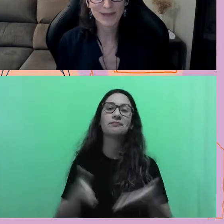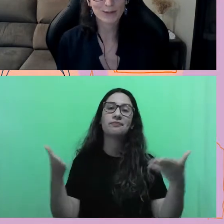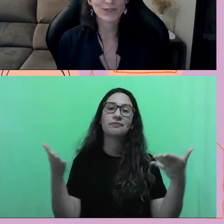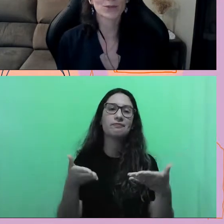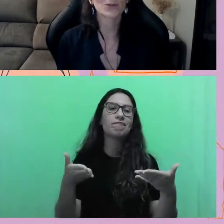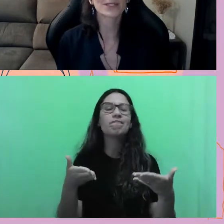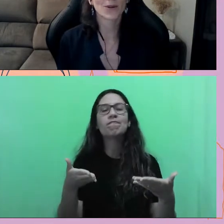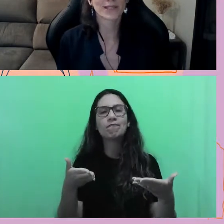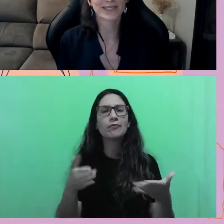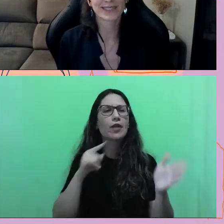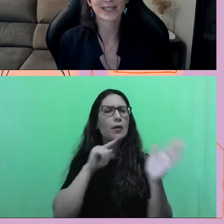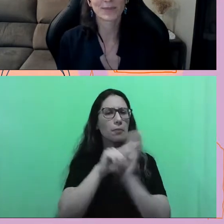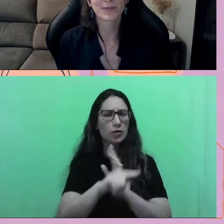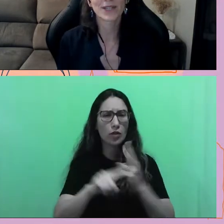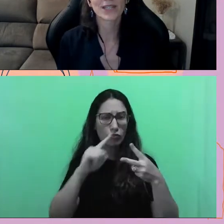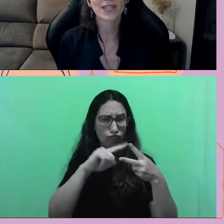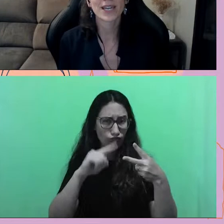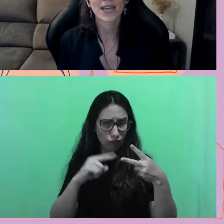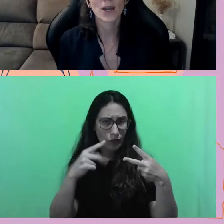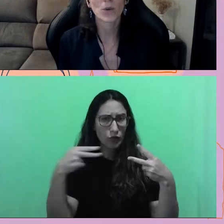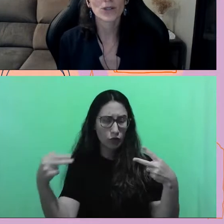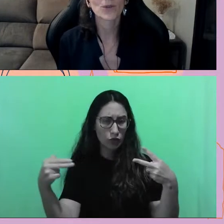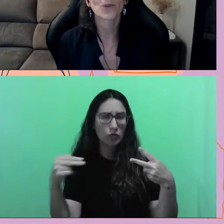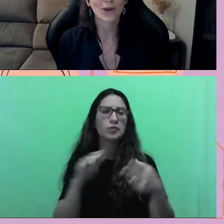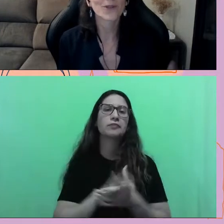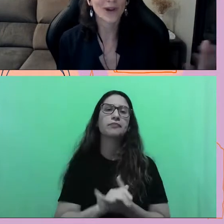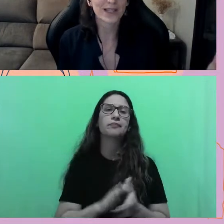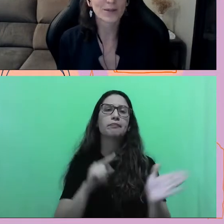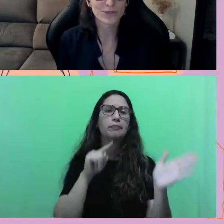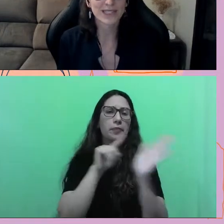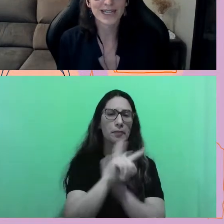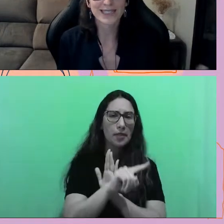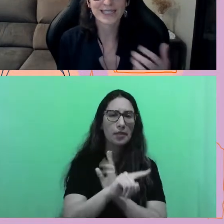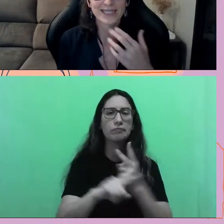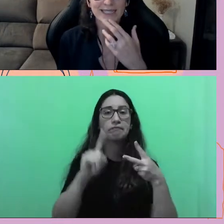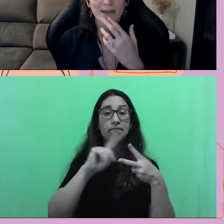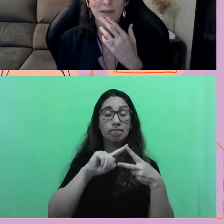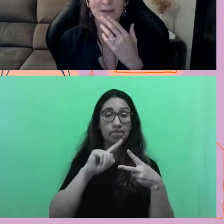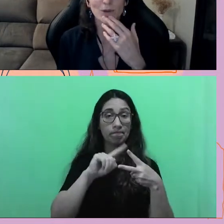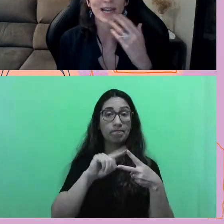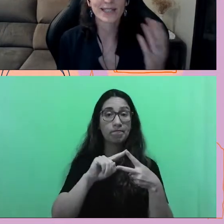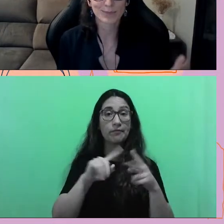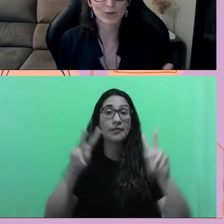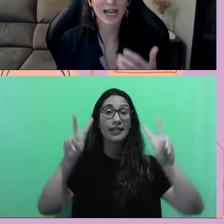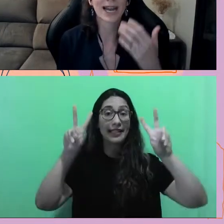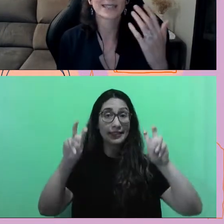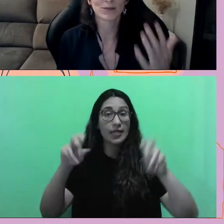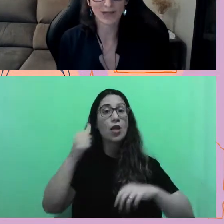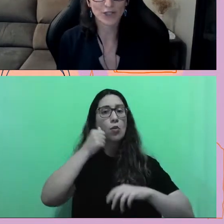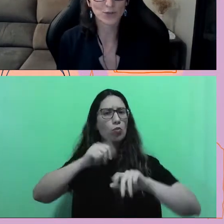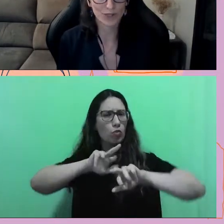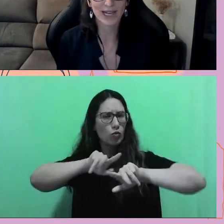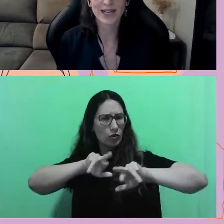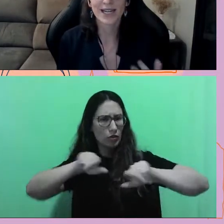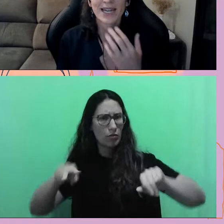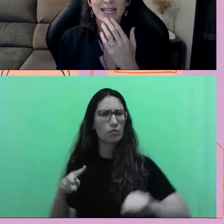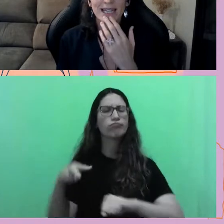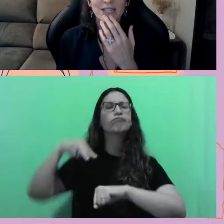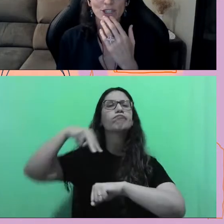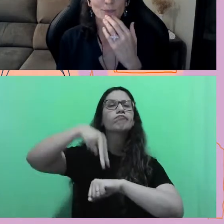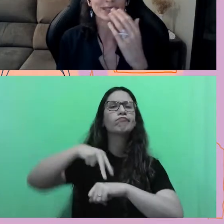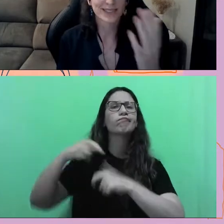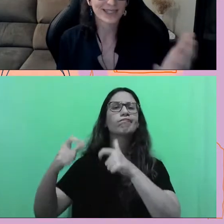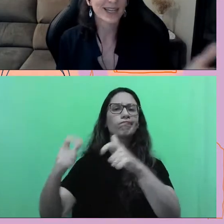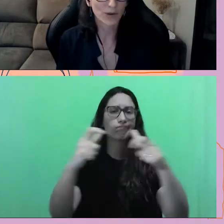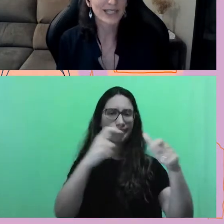te perguntar duas coisas, assim. Primeiro é que quando falamos, né, assim, nesse tema aí, mulheres plurais, lugar de mulher,